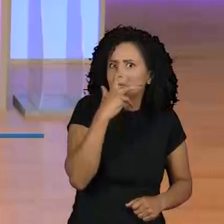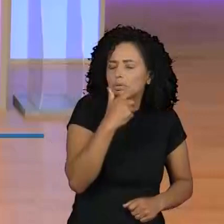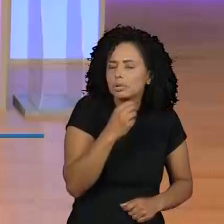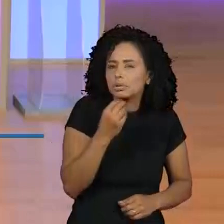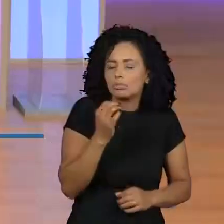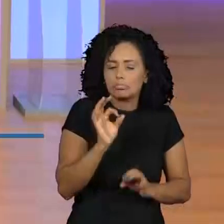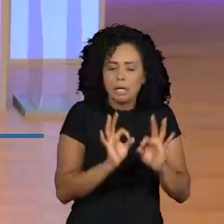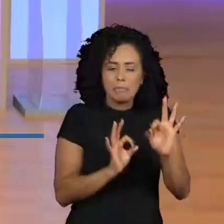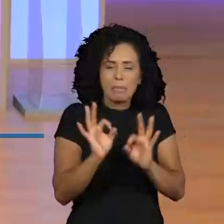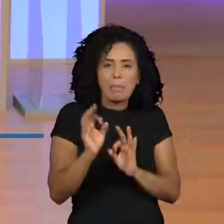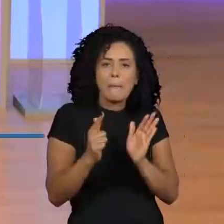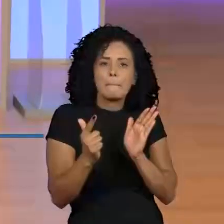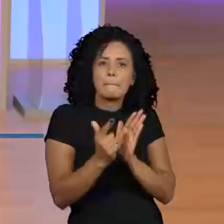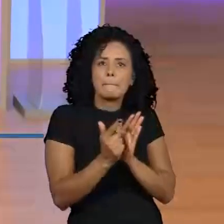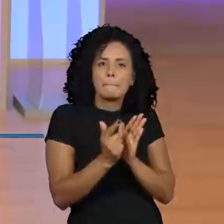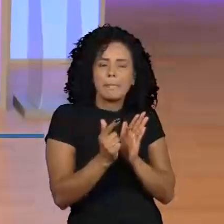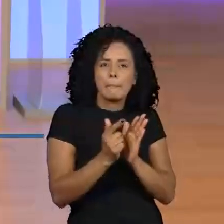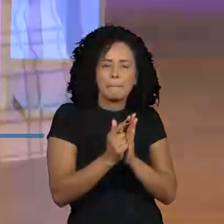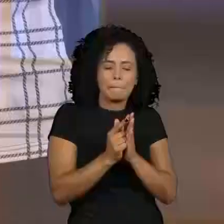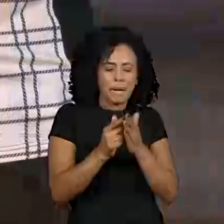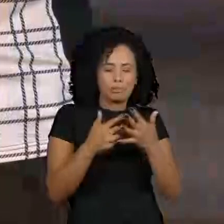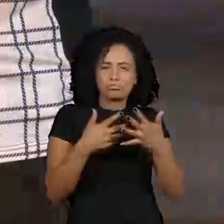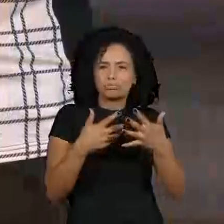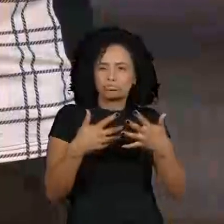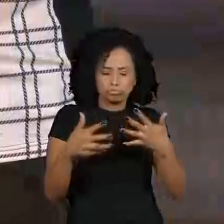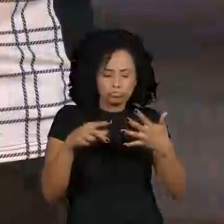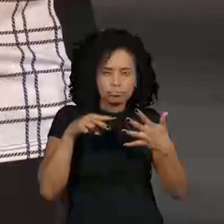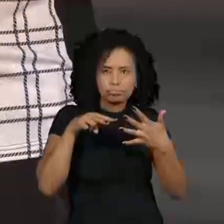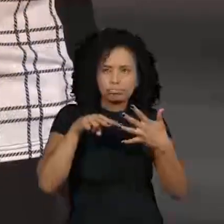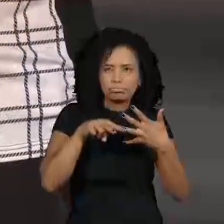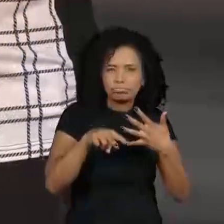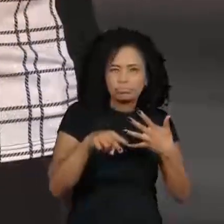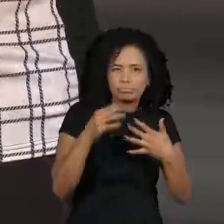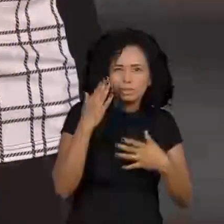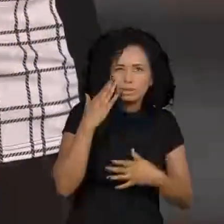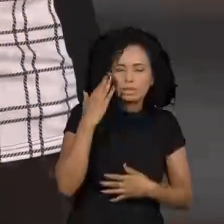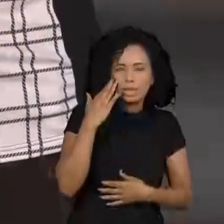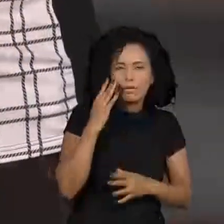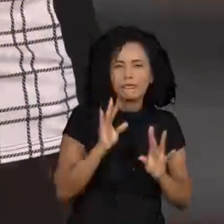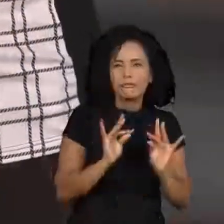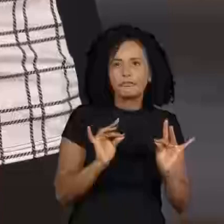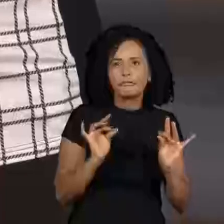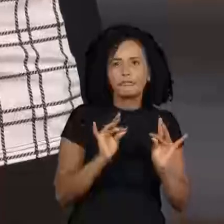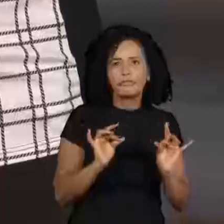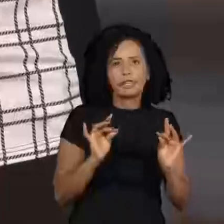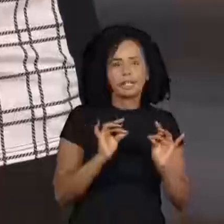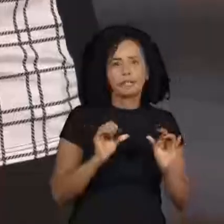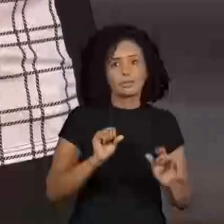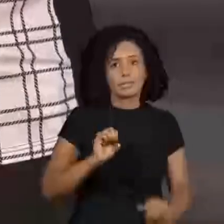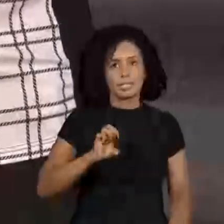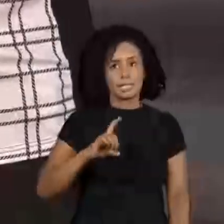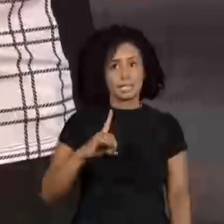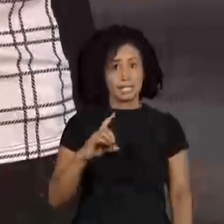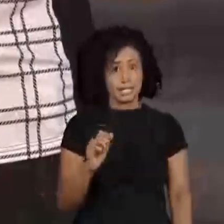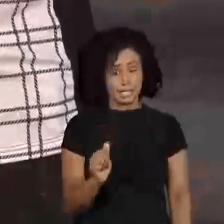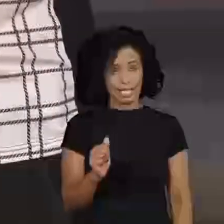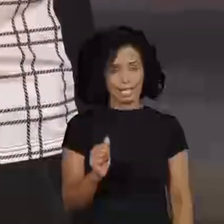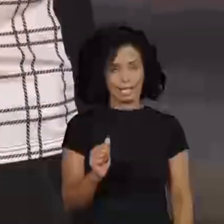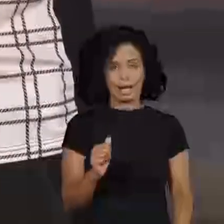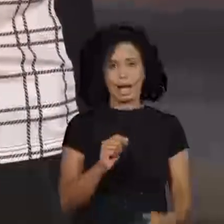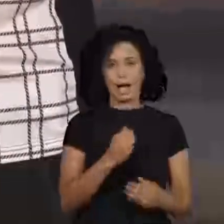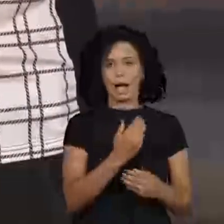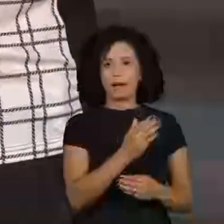de seda. Essa folha de papel bem fininha, tá vendo? E aqui atrás, olha, deixa eu virar para vocês